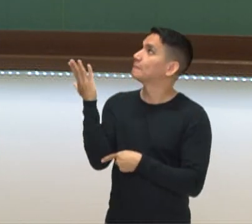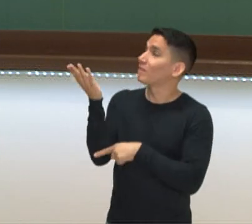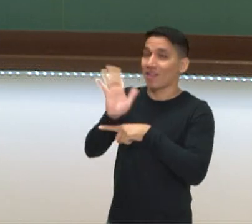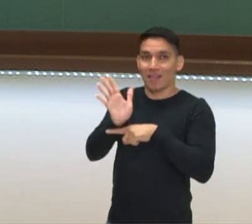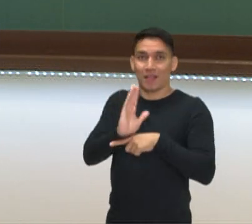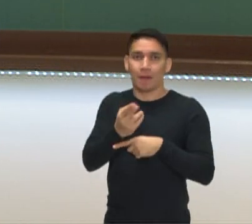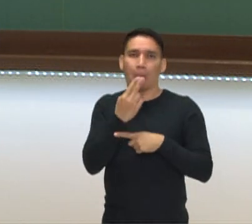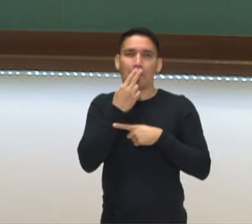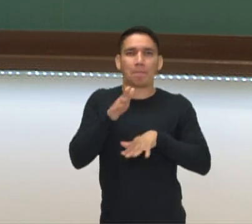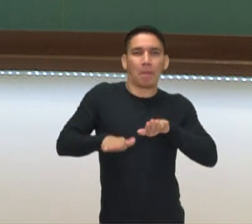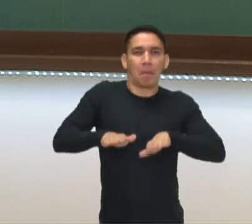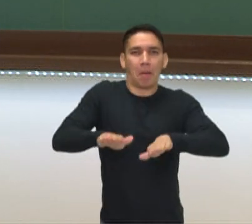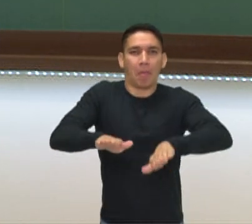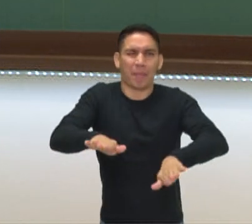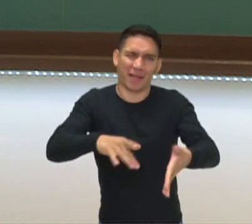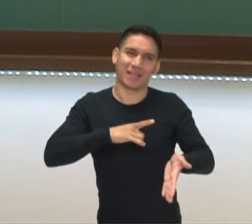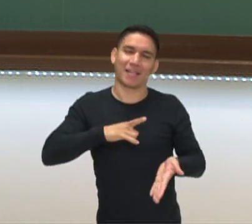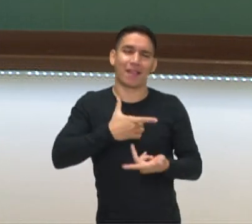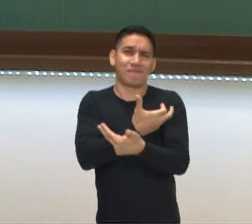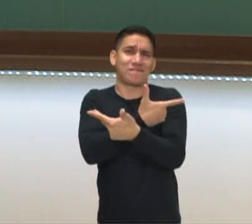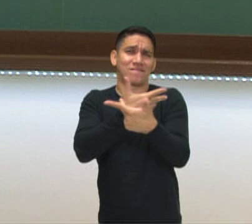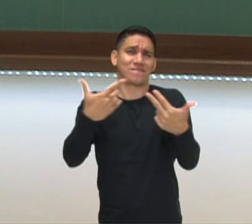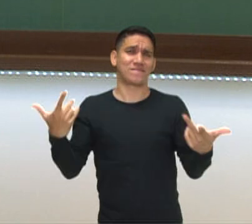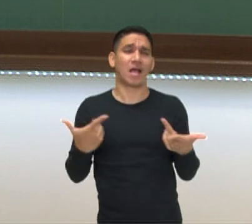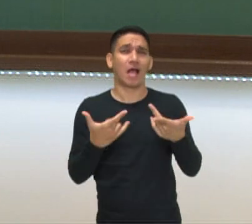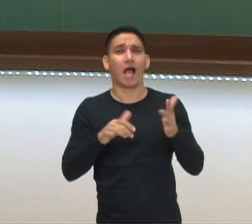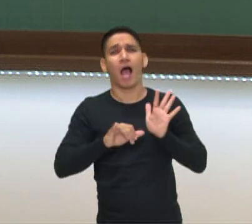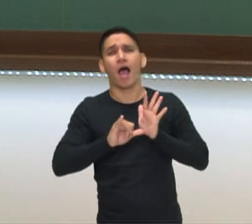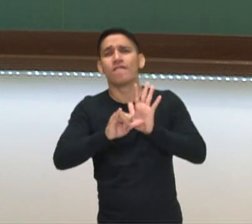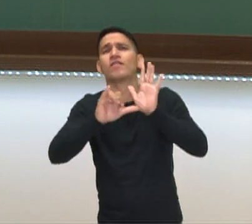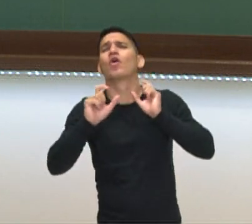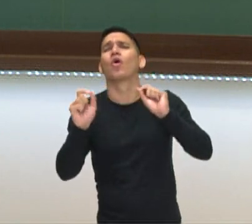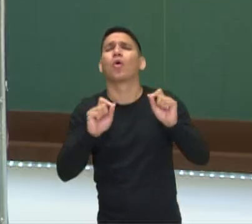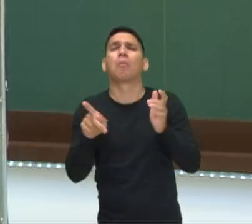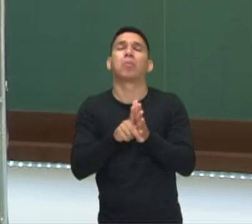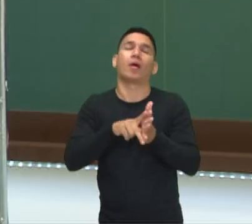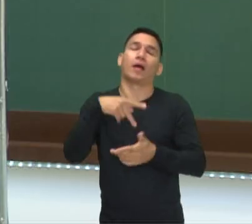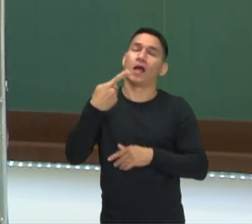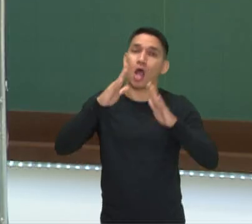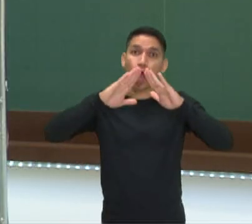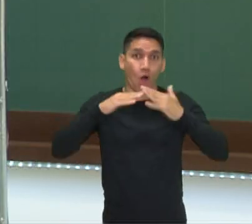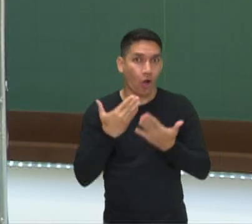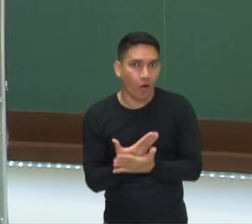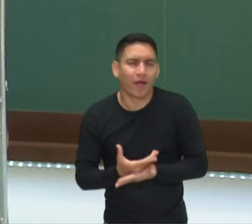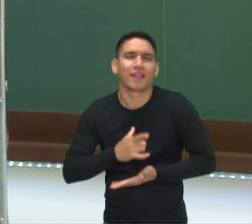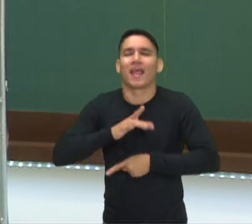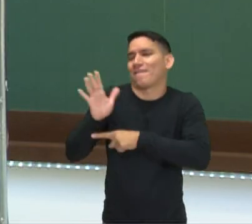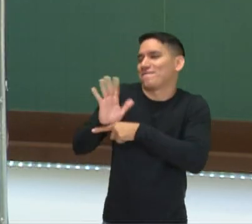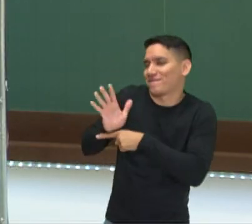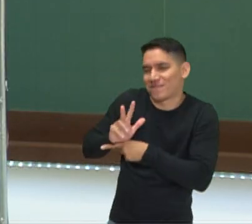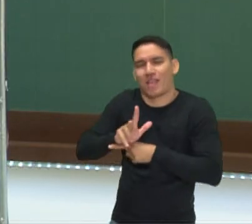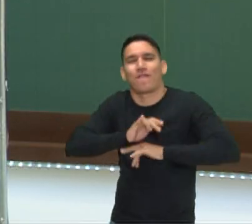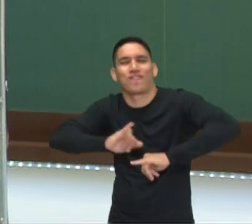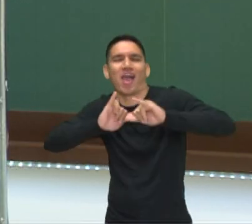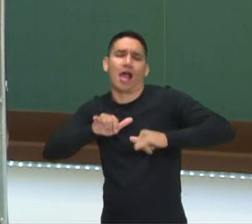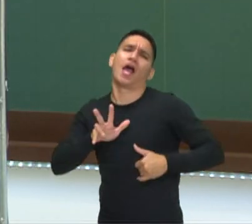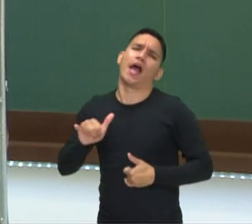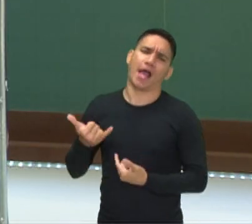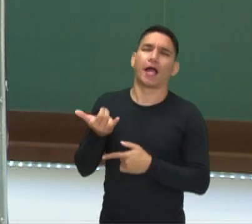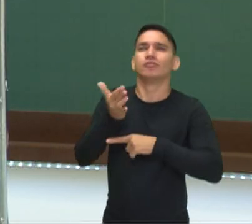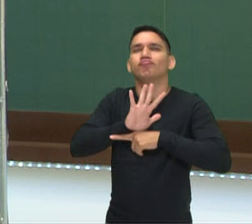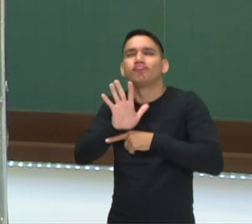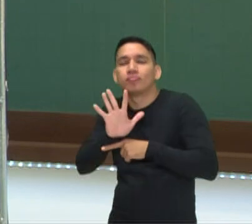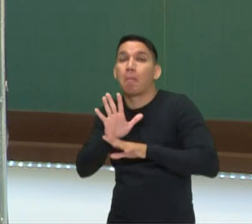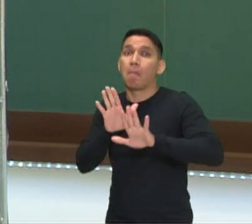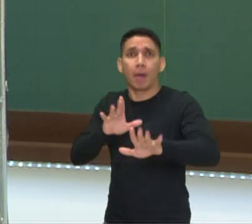Chaplin, a gente sempre fala, né? Um monte de matéria aqui do colégio vai falar para vocês sobre esse filme, vai passar esse filme.